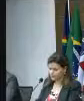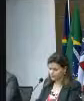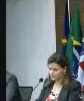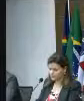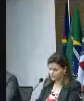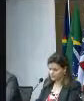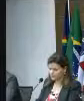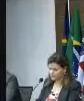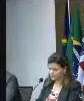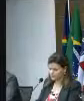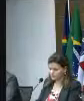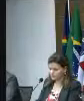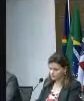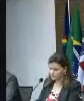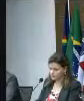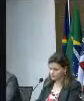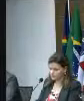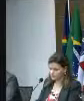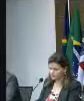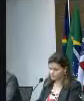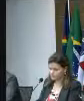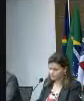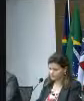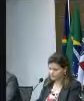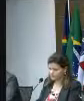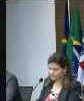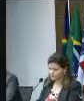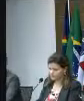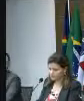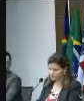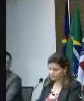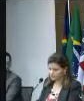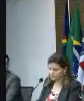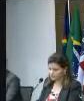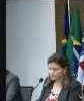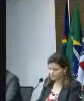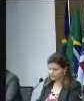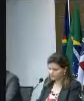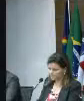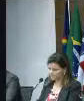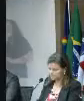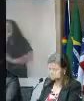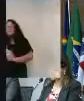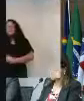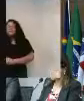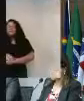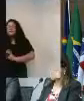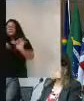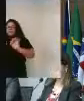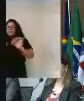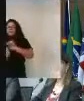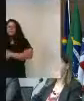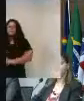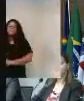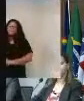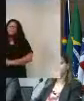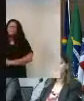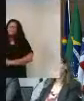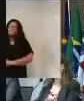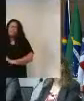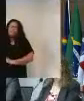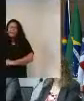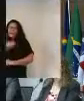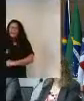uma coisa muito importante de ser considerada. Então, não pode ser formado por associados que fabricam embalagens, que precisam